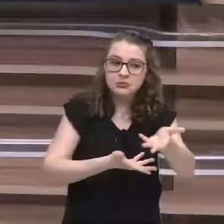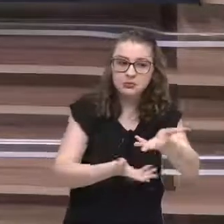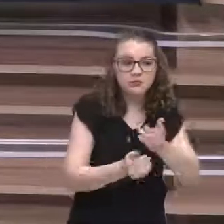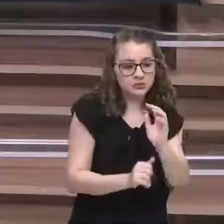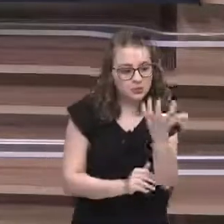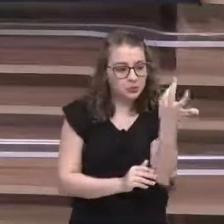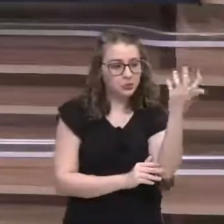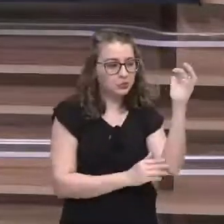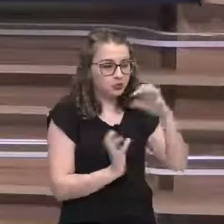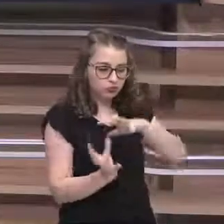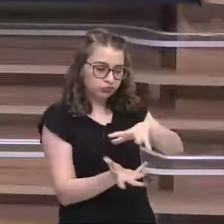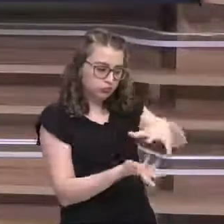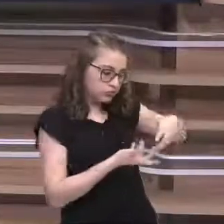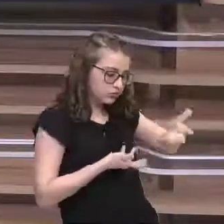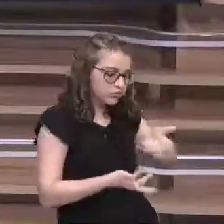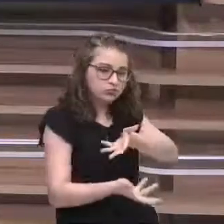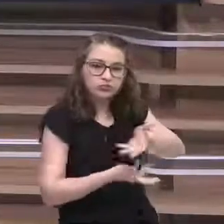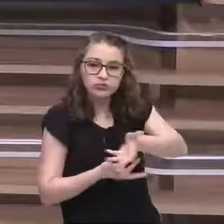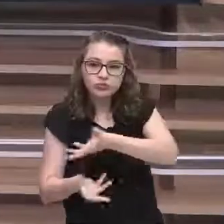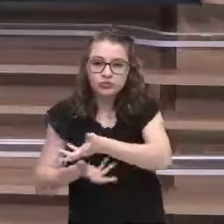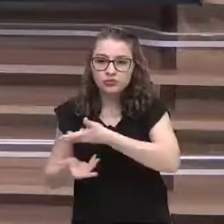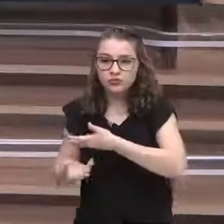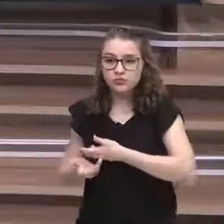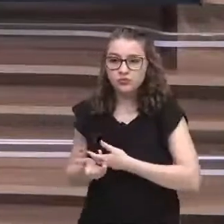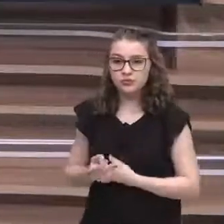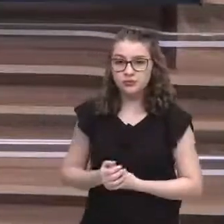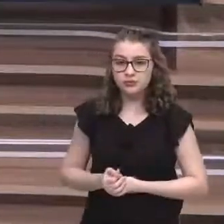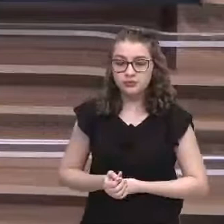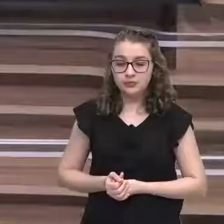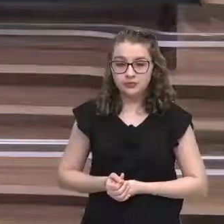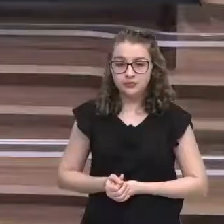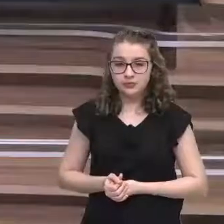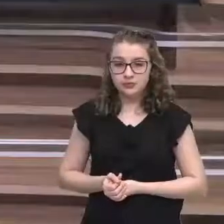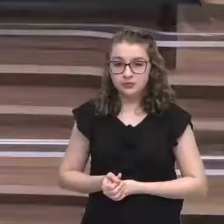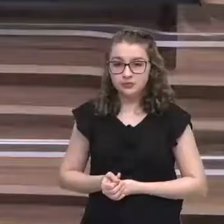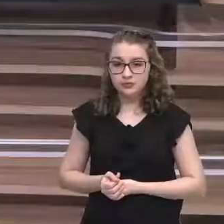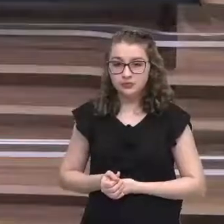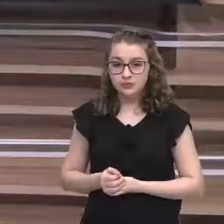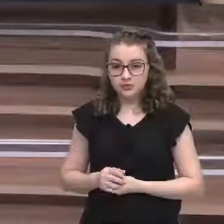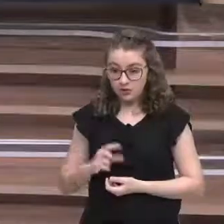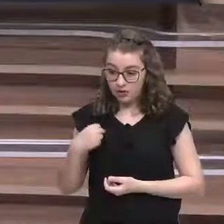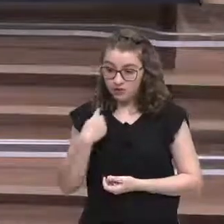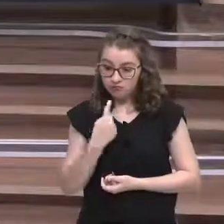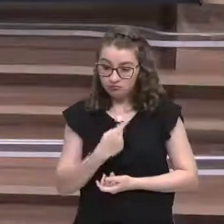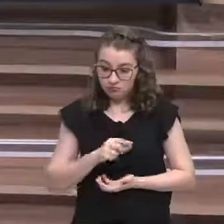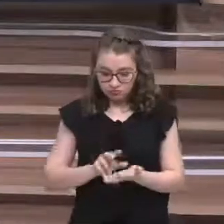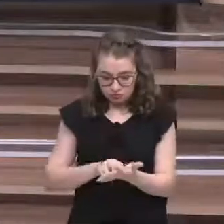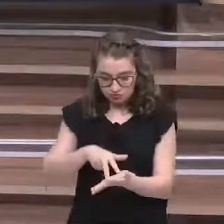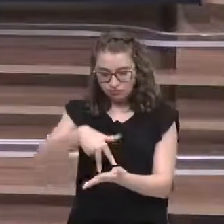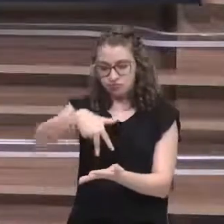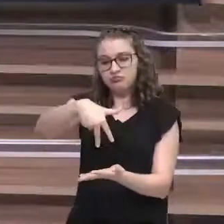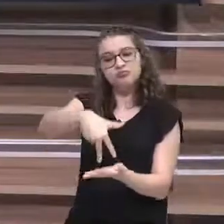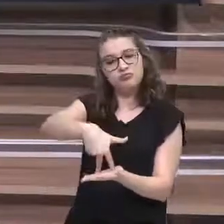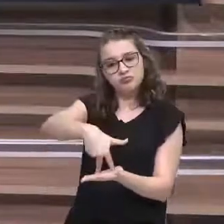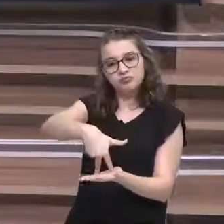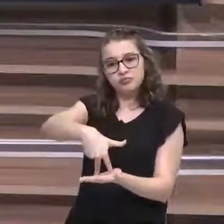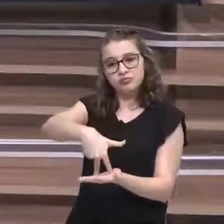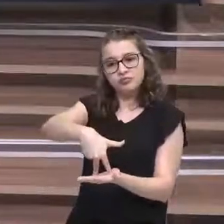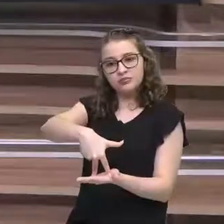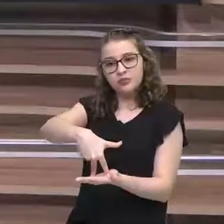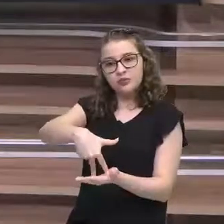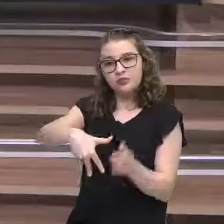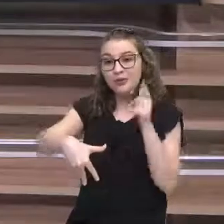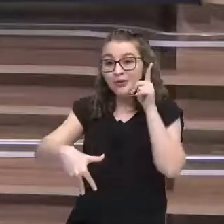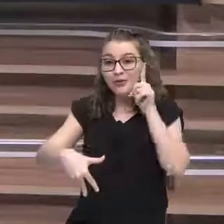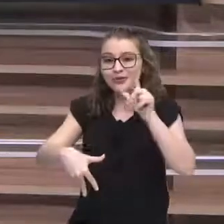com o mundo, né? O homem é um universo. É um ser que está aí no mundo, colocado no mundo